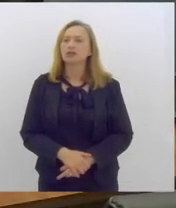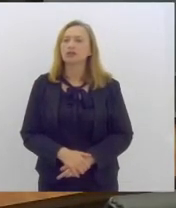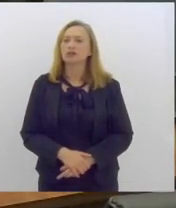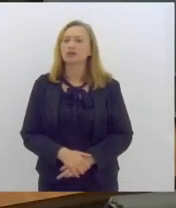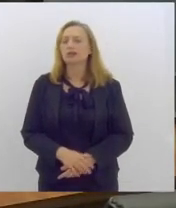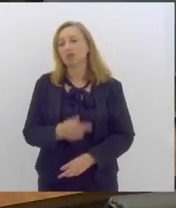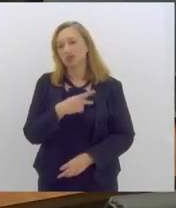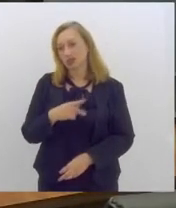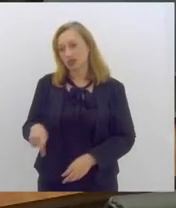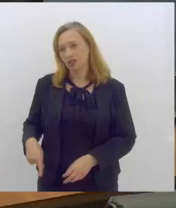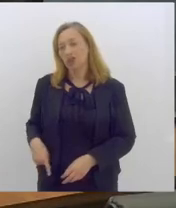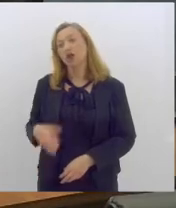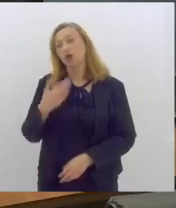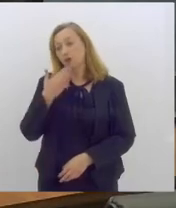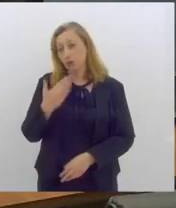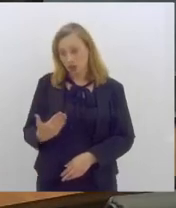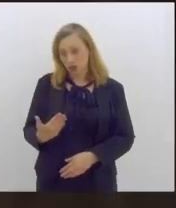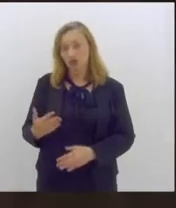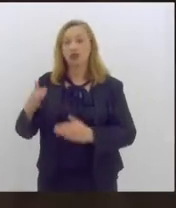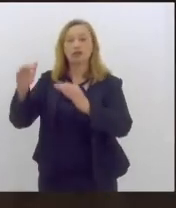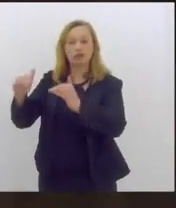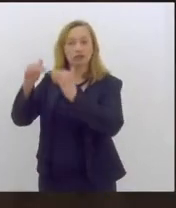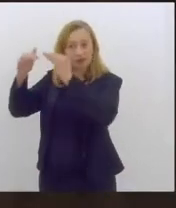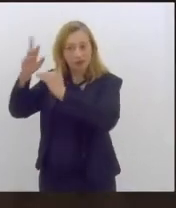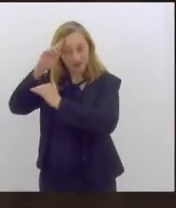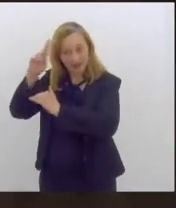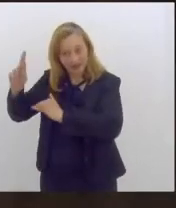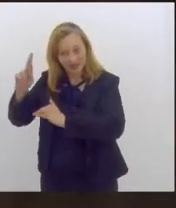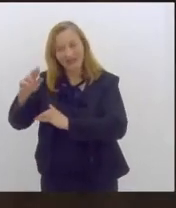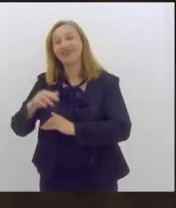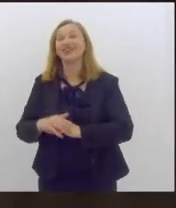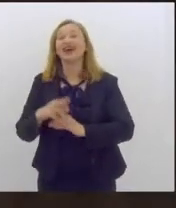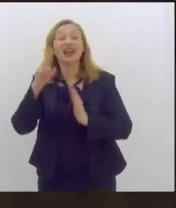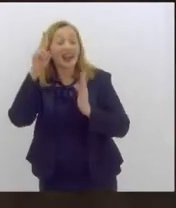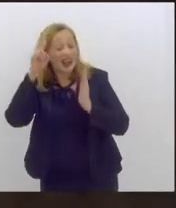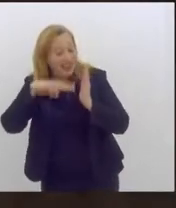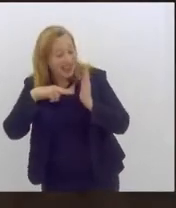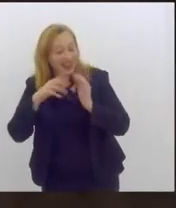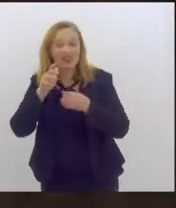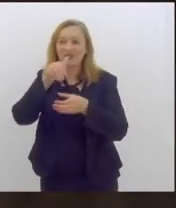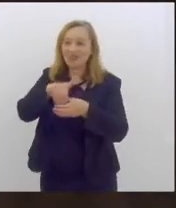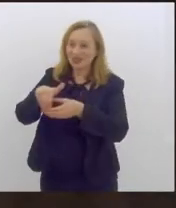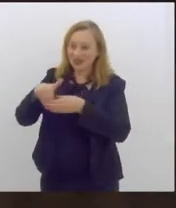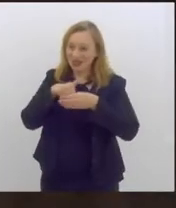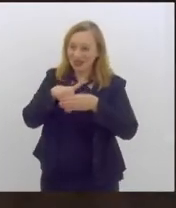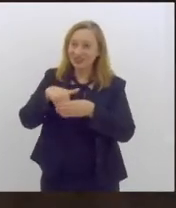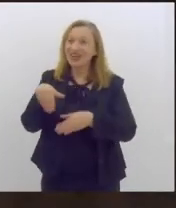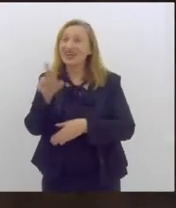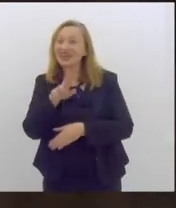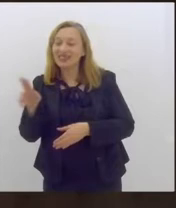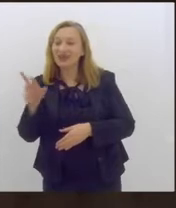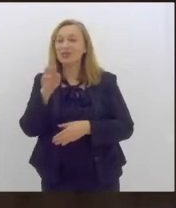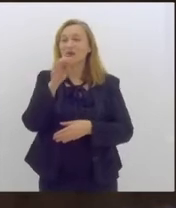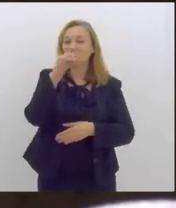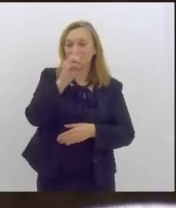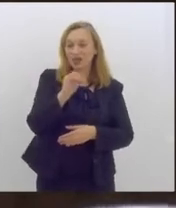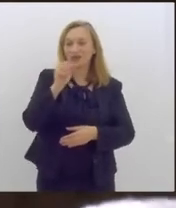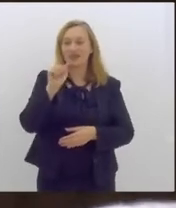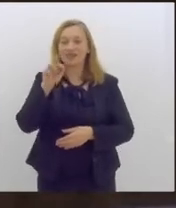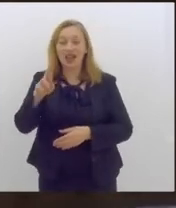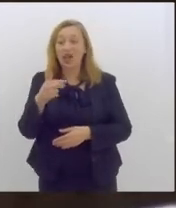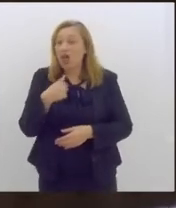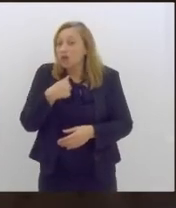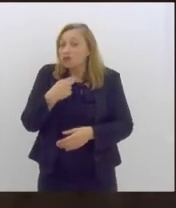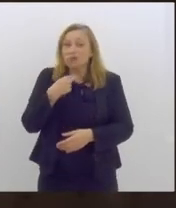o presente eu pedir a vossa excelência para ler o voto em nome do Rodrigo falar